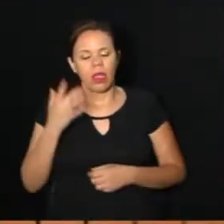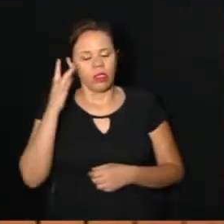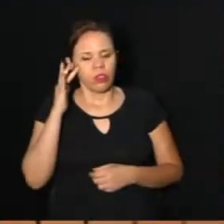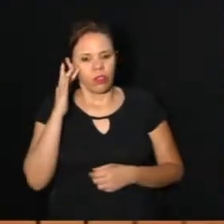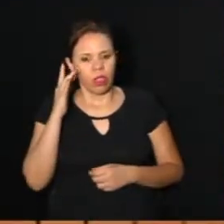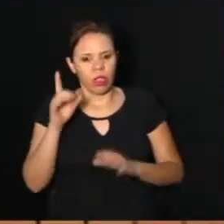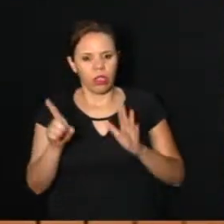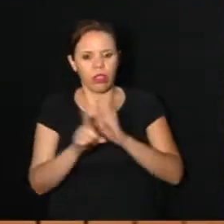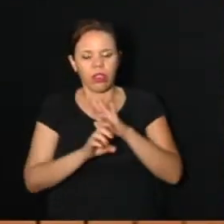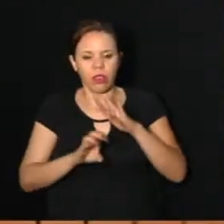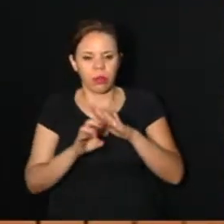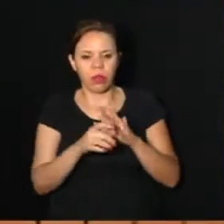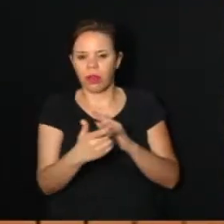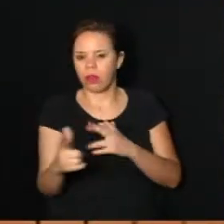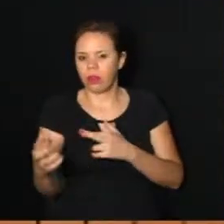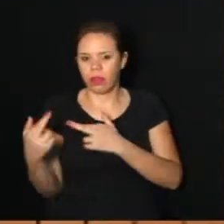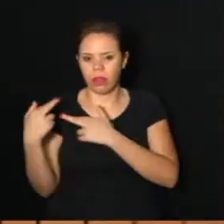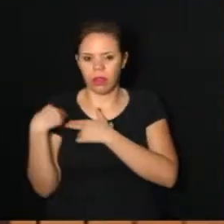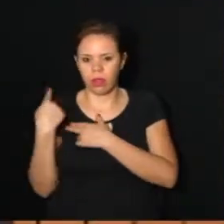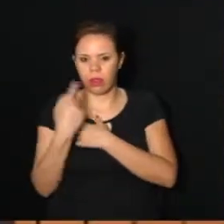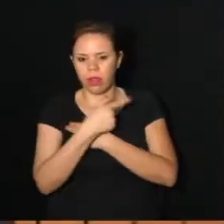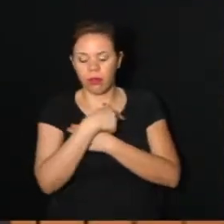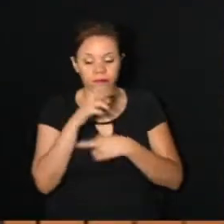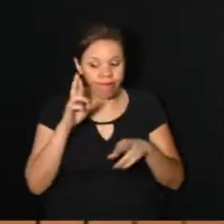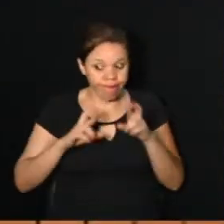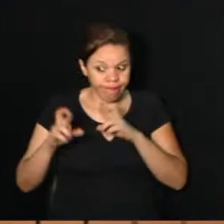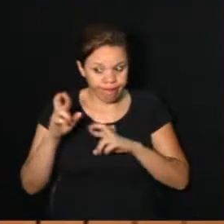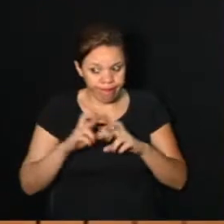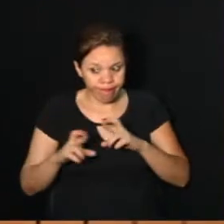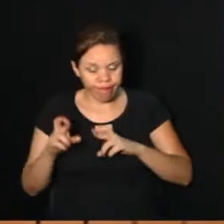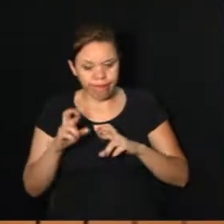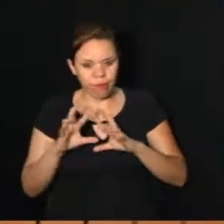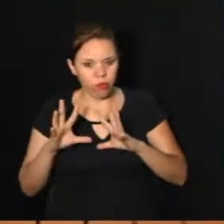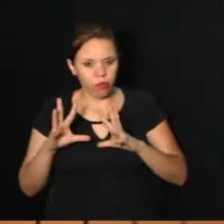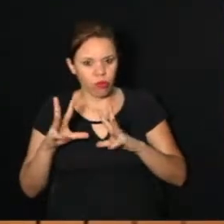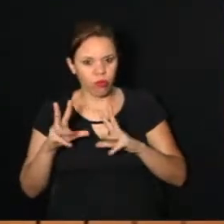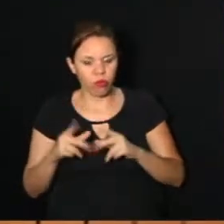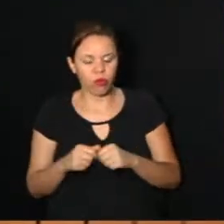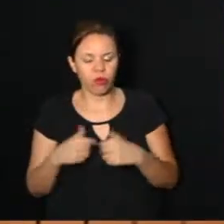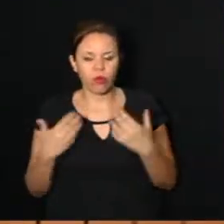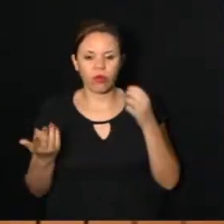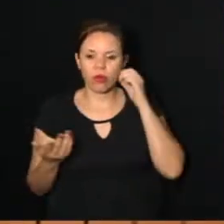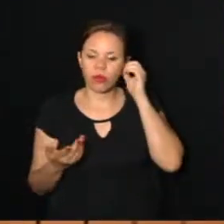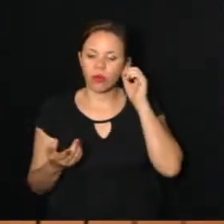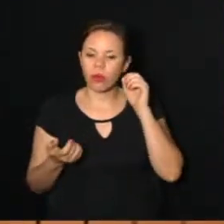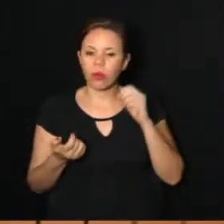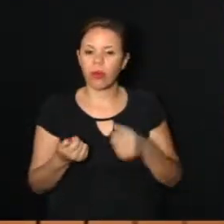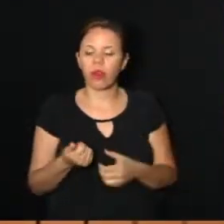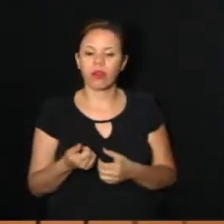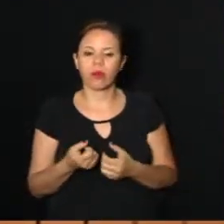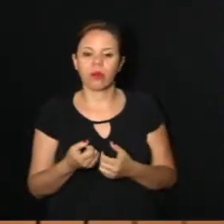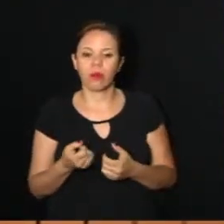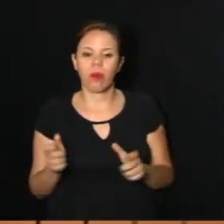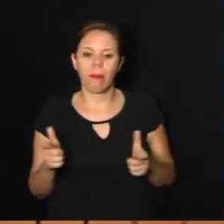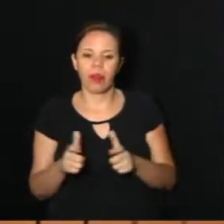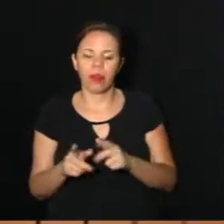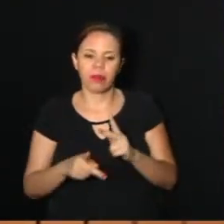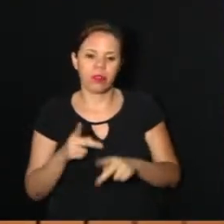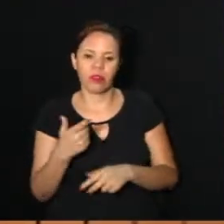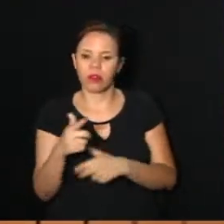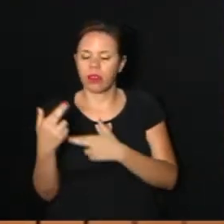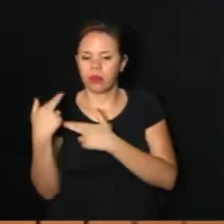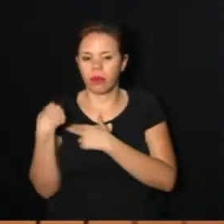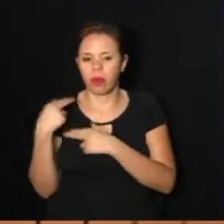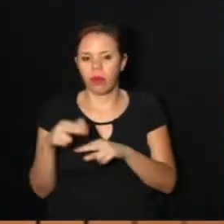sempre irresponsável, que nós temos que fiscalizar a todos por conta de uma minoria irresponsável, você